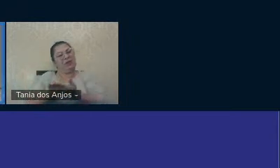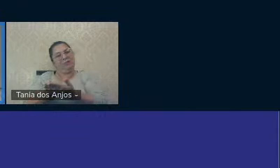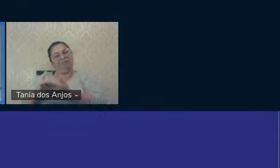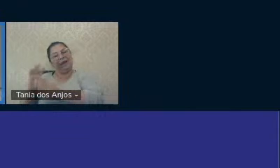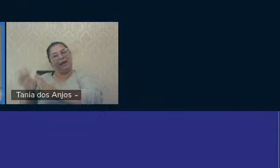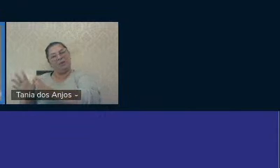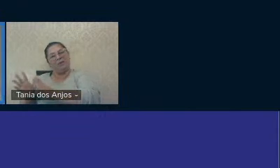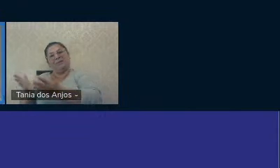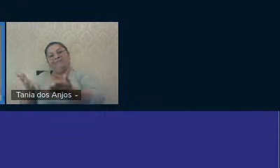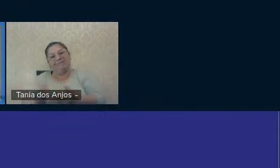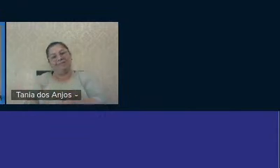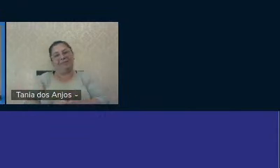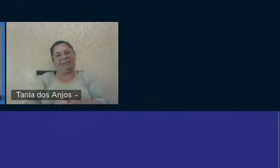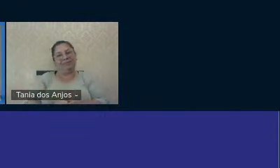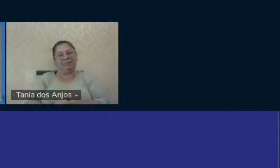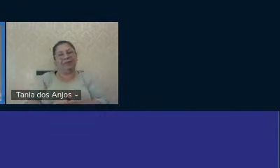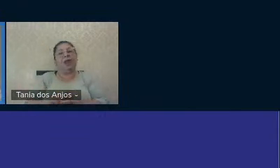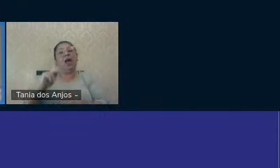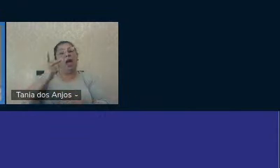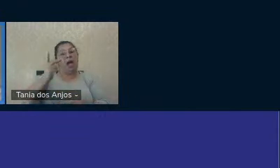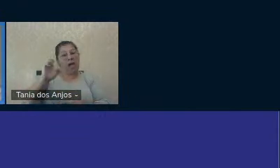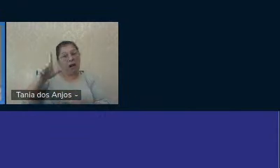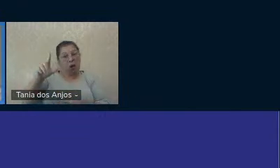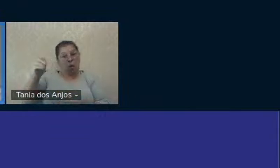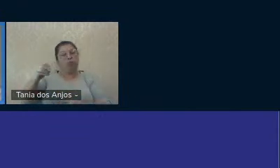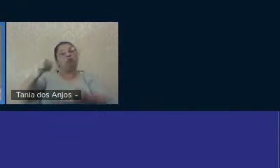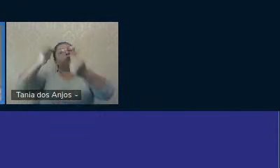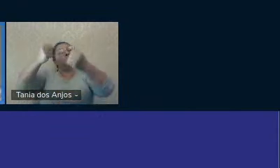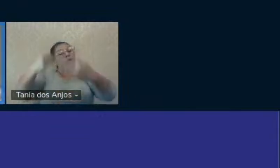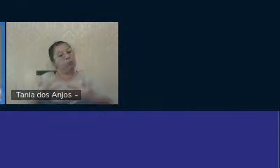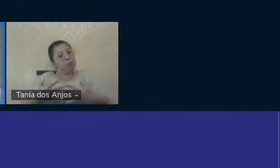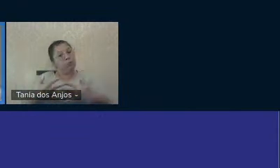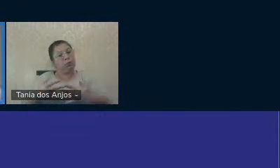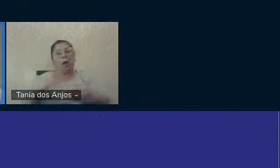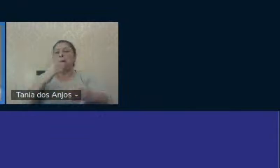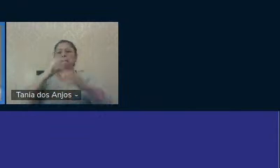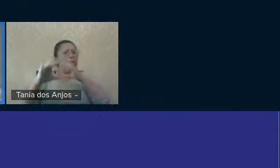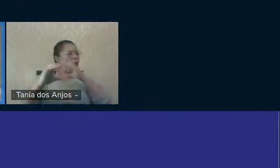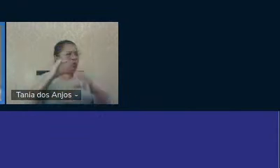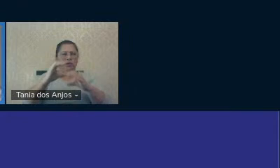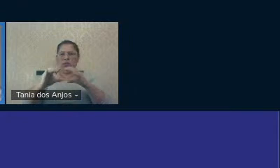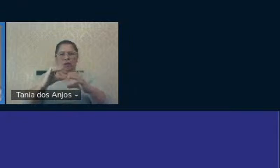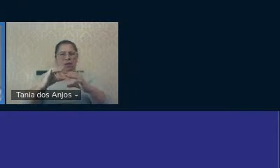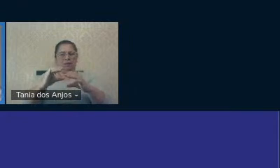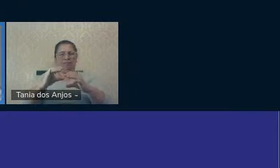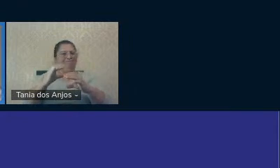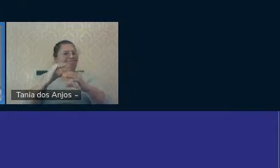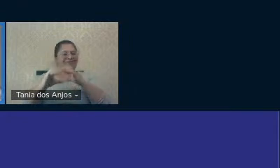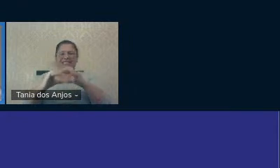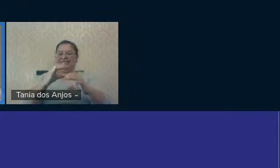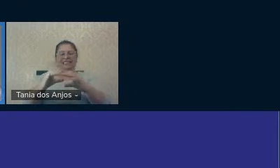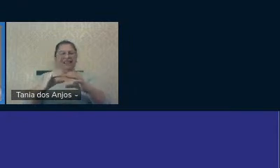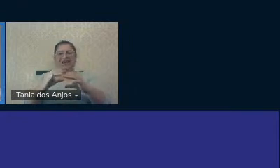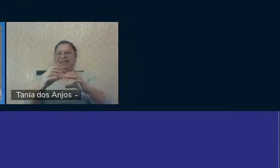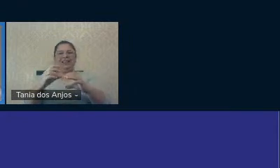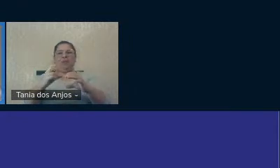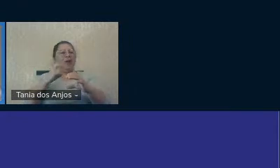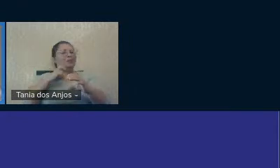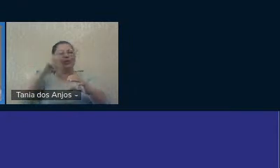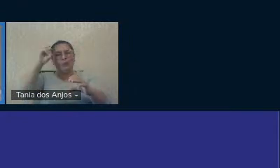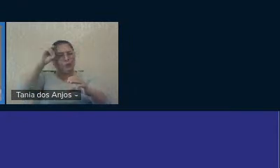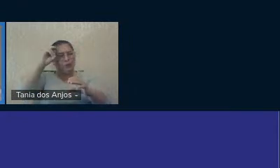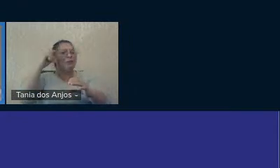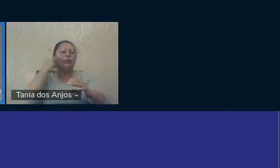É aquilo que o Hélio colocou também antes, né? Que a música não faz parte não faz parte do mundo